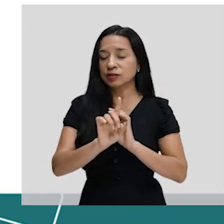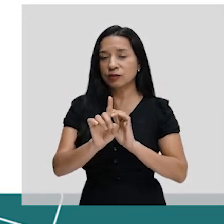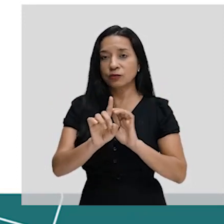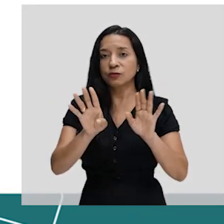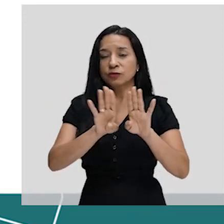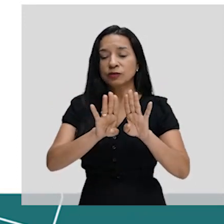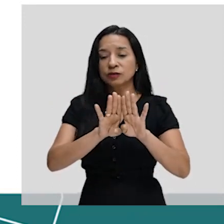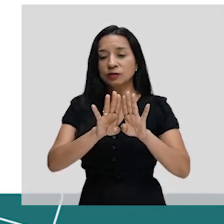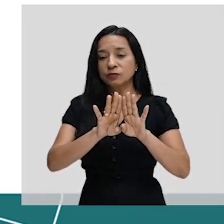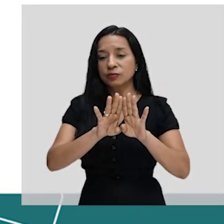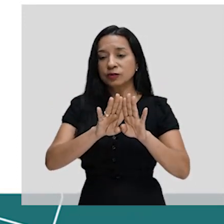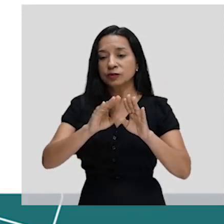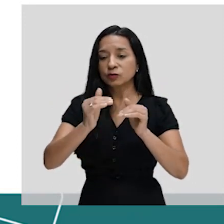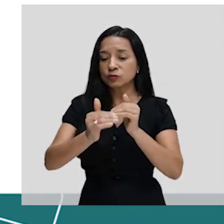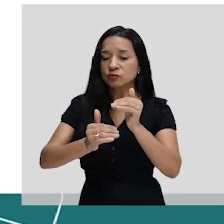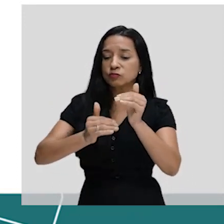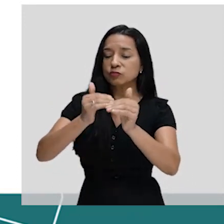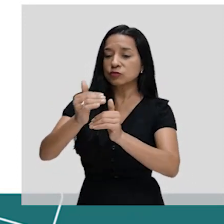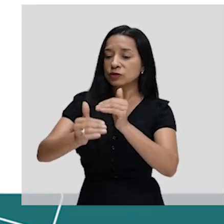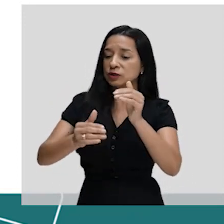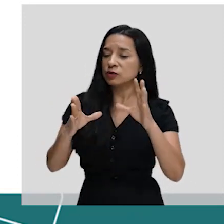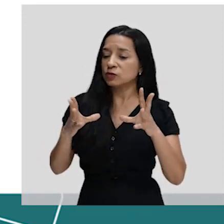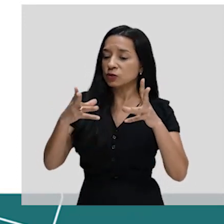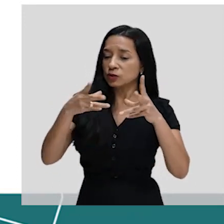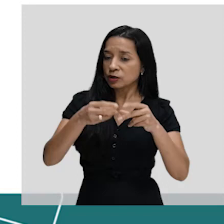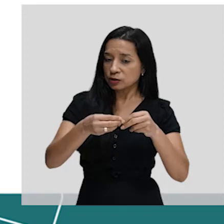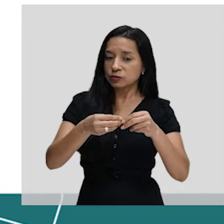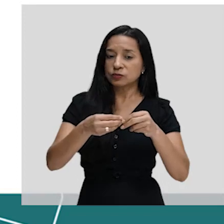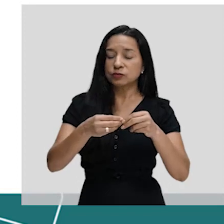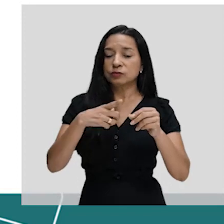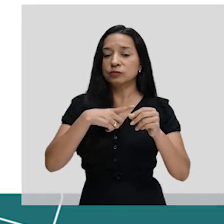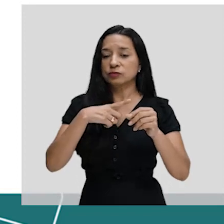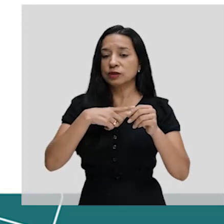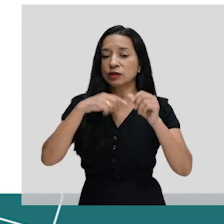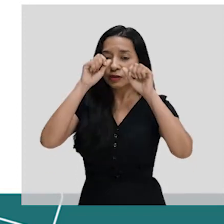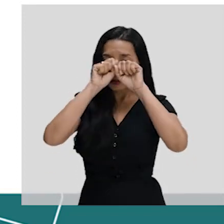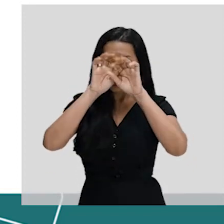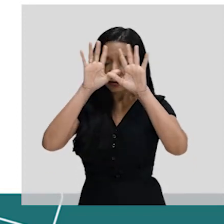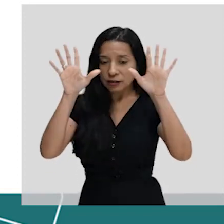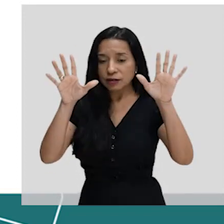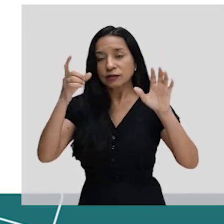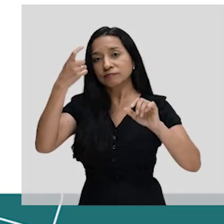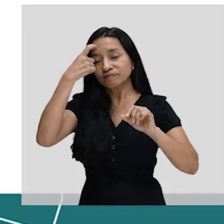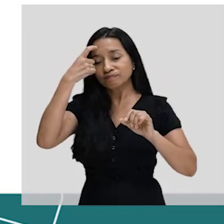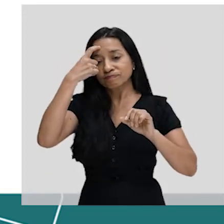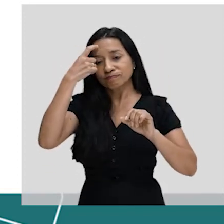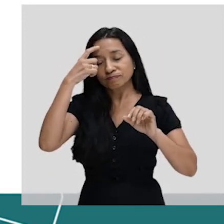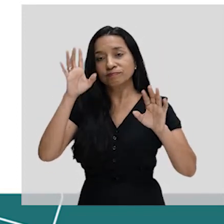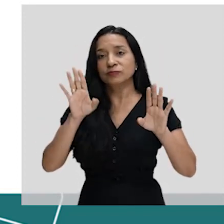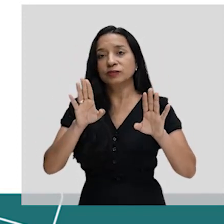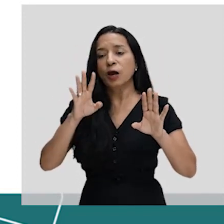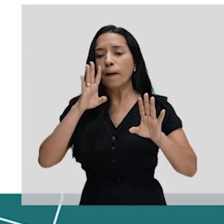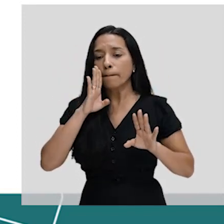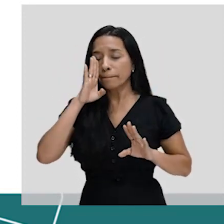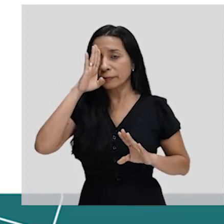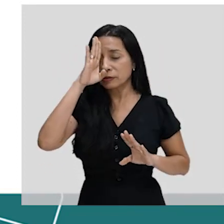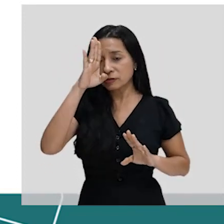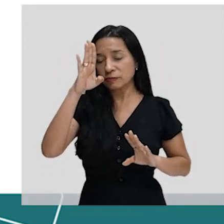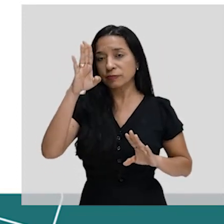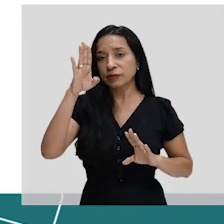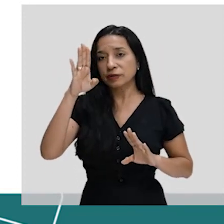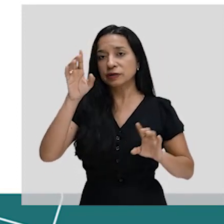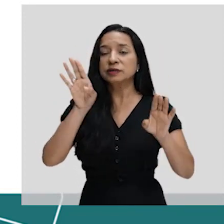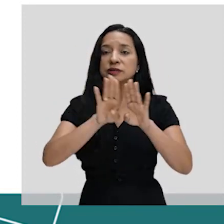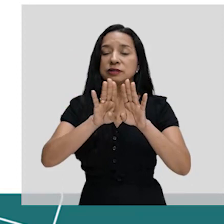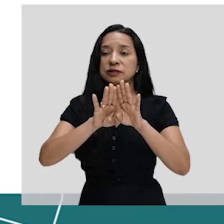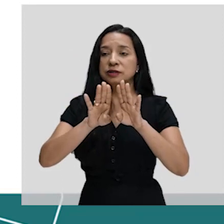que, nesse processo de resumo, nós deixemos claras as ideias principais e